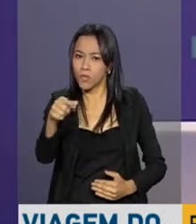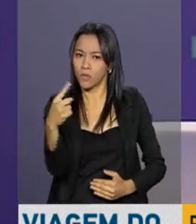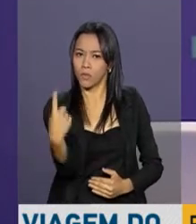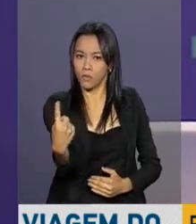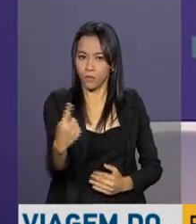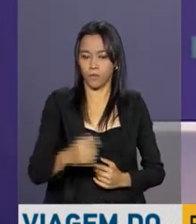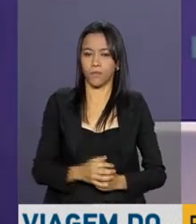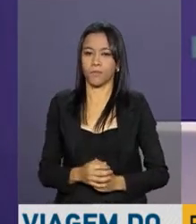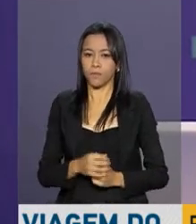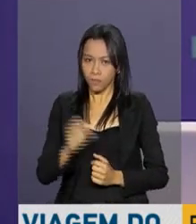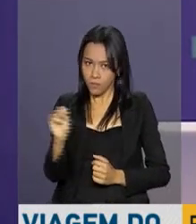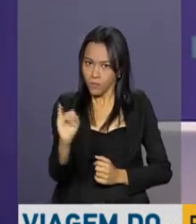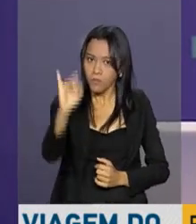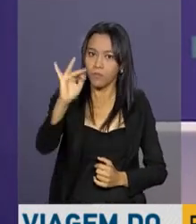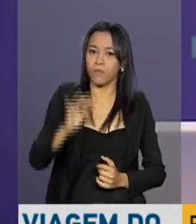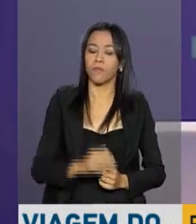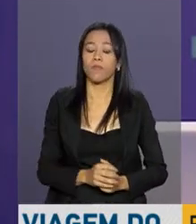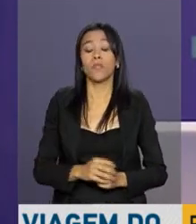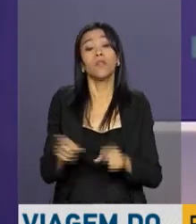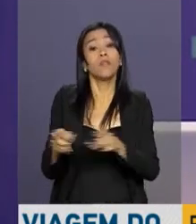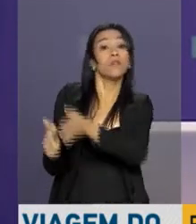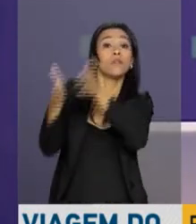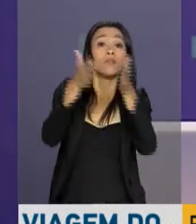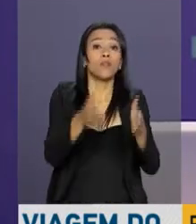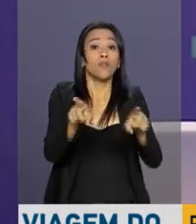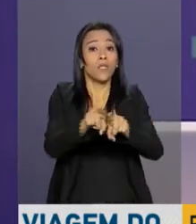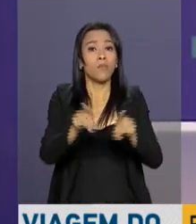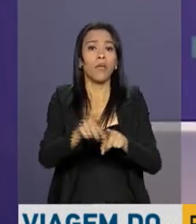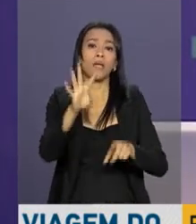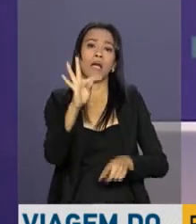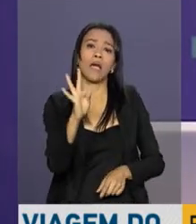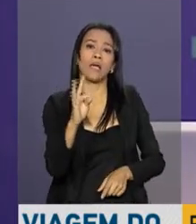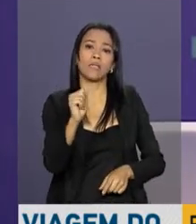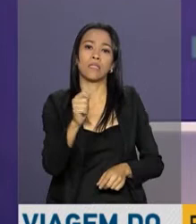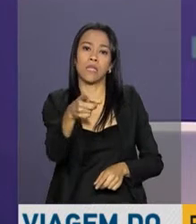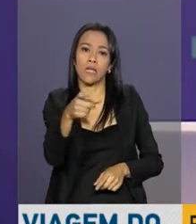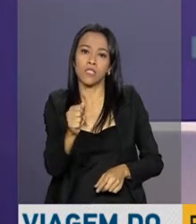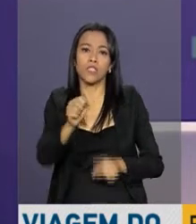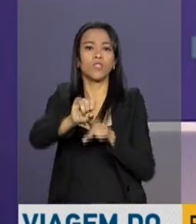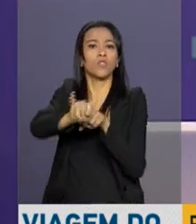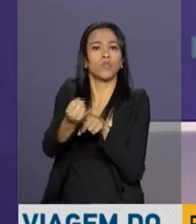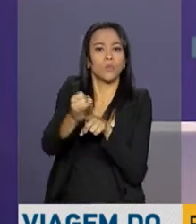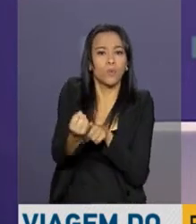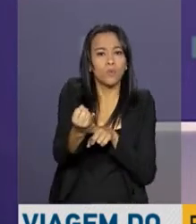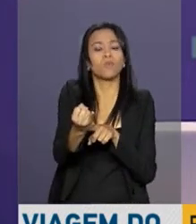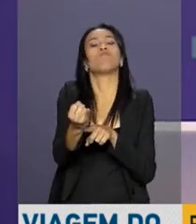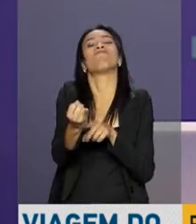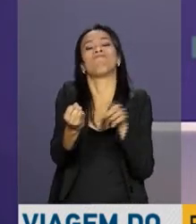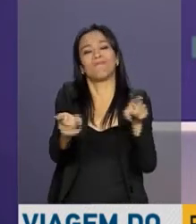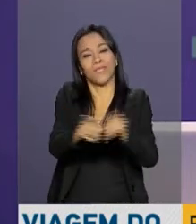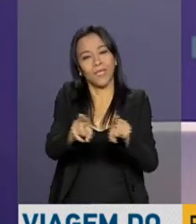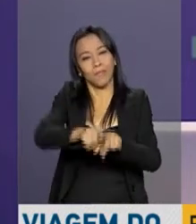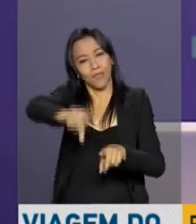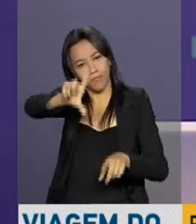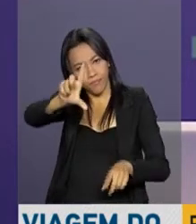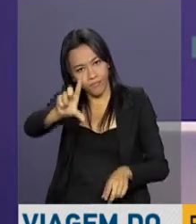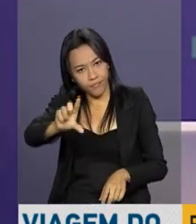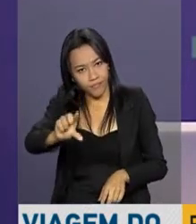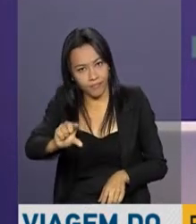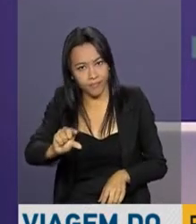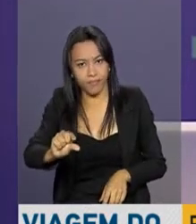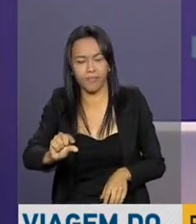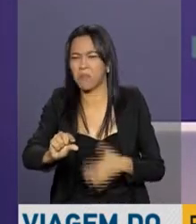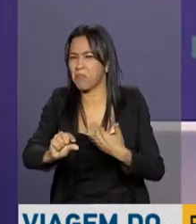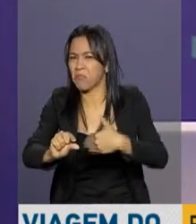2,71%. E, de igual maneira, a taxa básica de juros também caiu sensivelmente, de mais